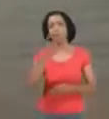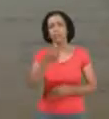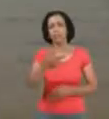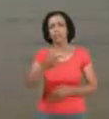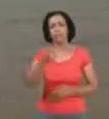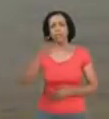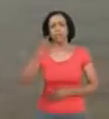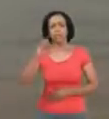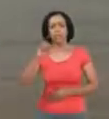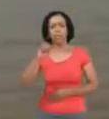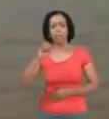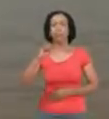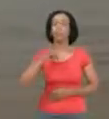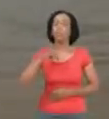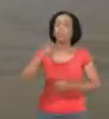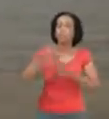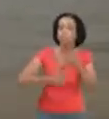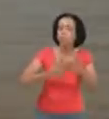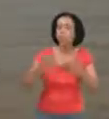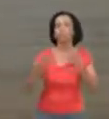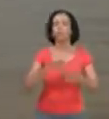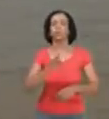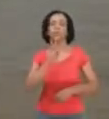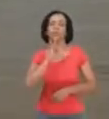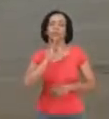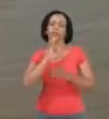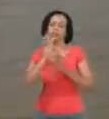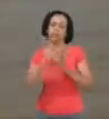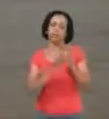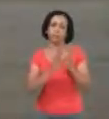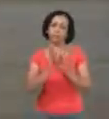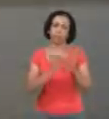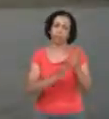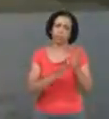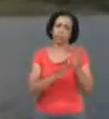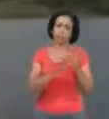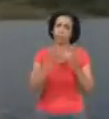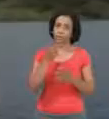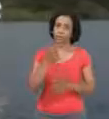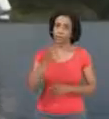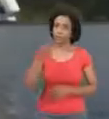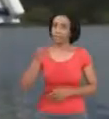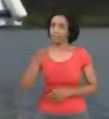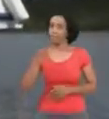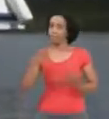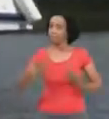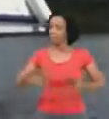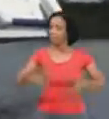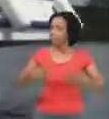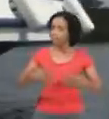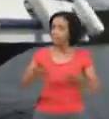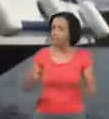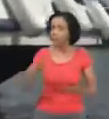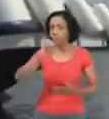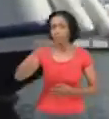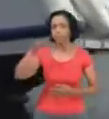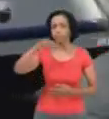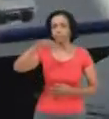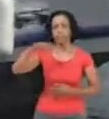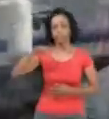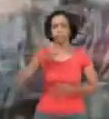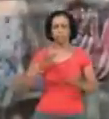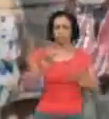775 municípios, precisam ouvir o Evangelho de Cristo. A Junta de Missões Nacionais tem